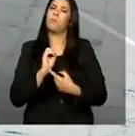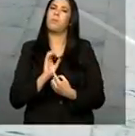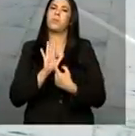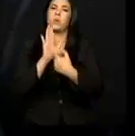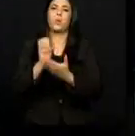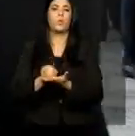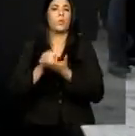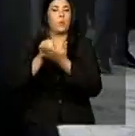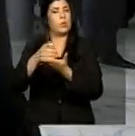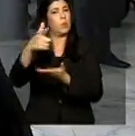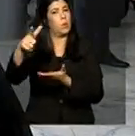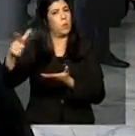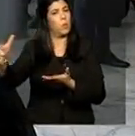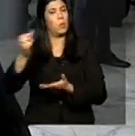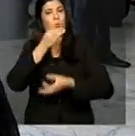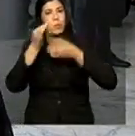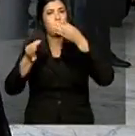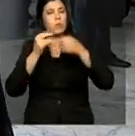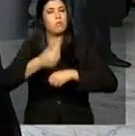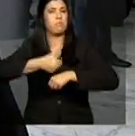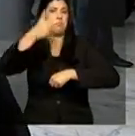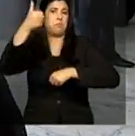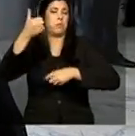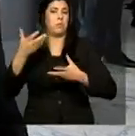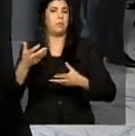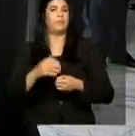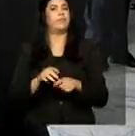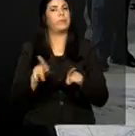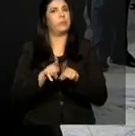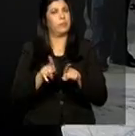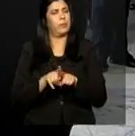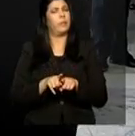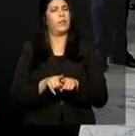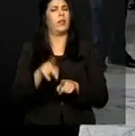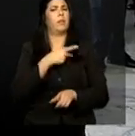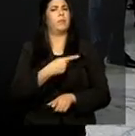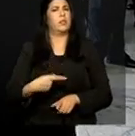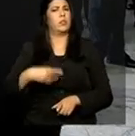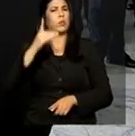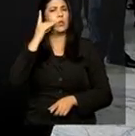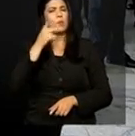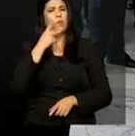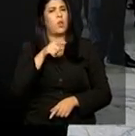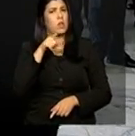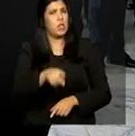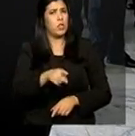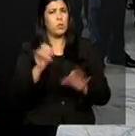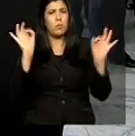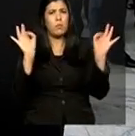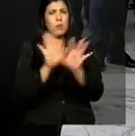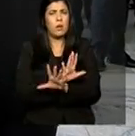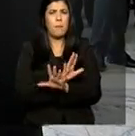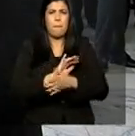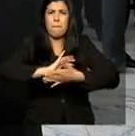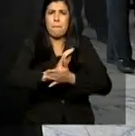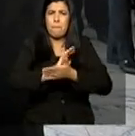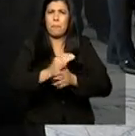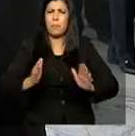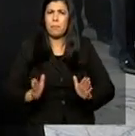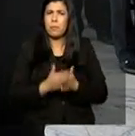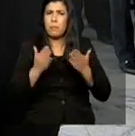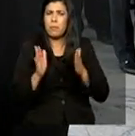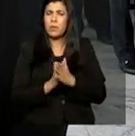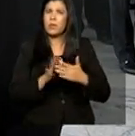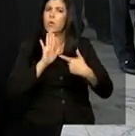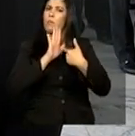expertise aos nossos parceiros dentro do sistema internacional. Inclusive, a presidenta Dilma deixou bem claro, o fim da miséria é só o começo, ou seja, novos desafios já